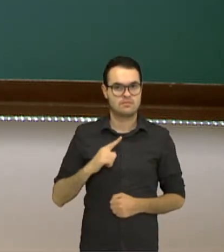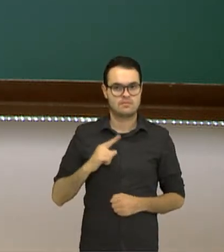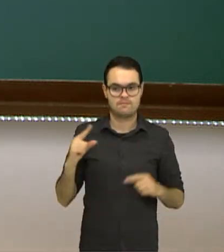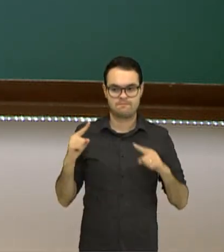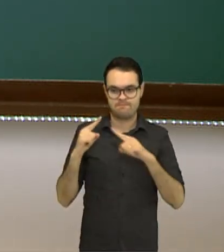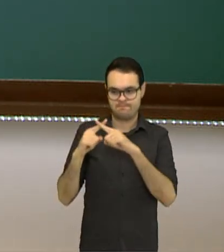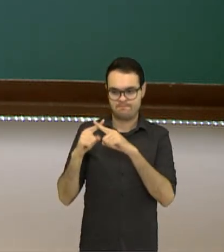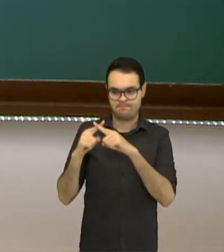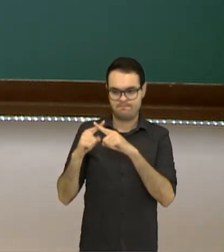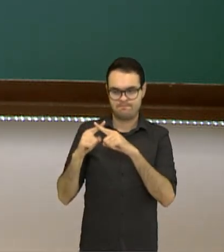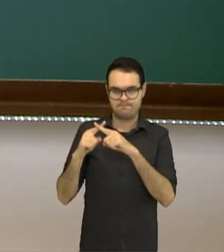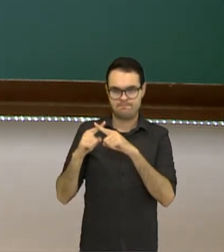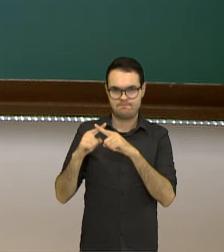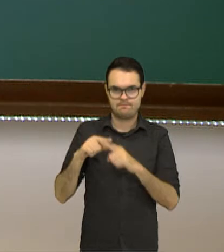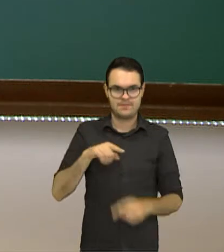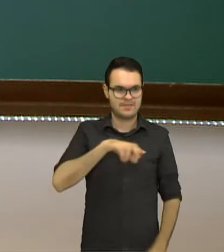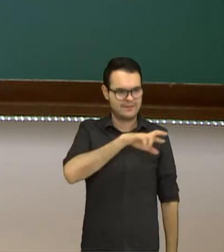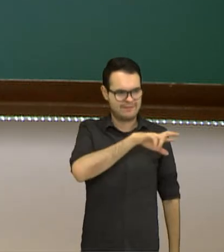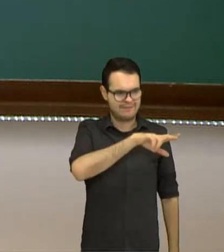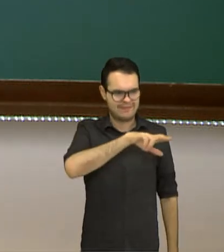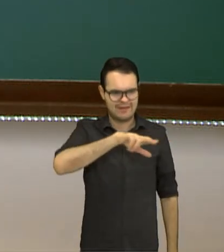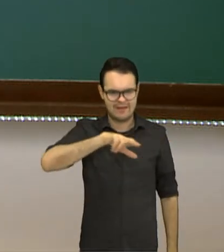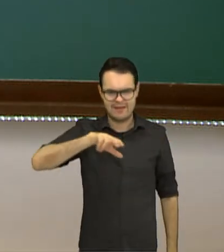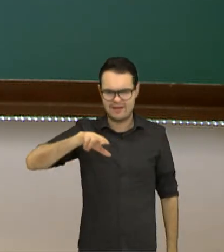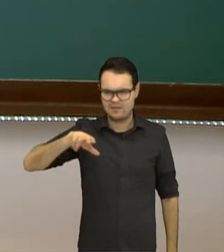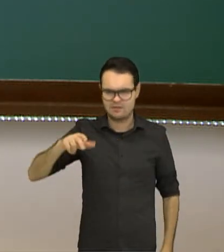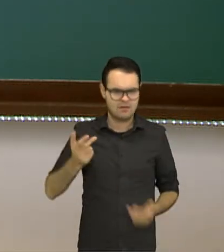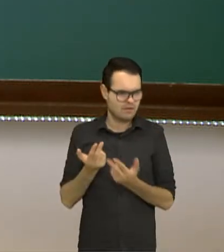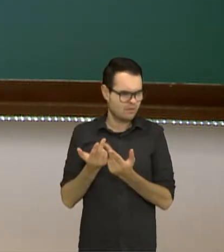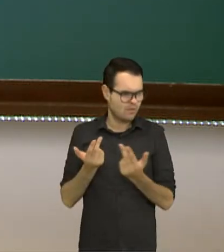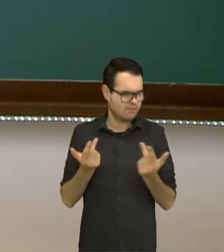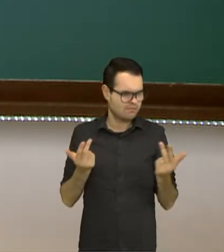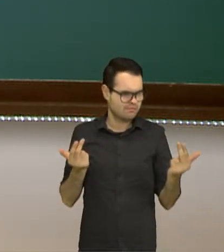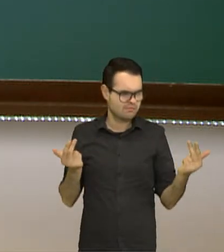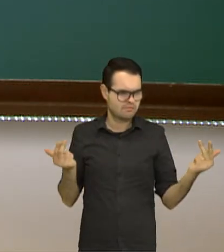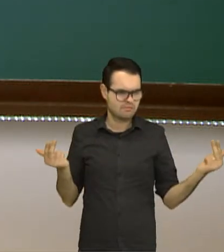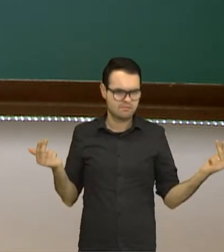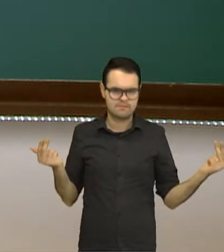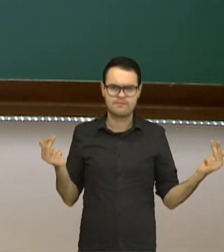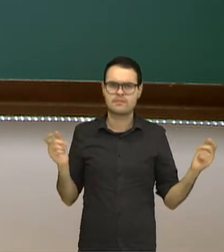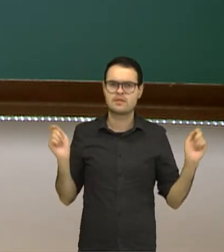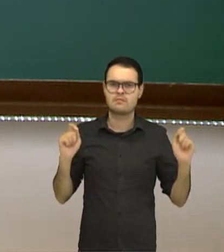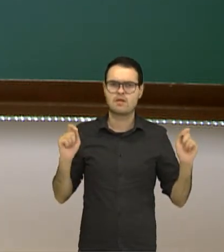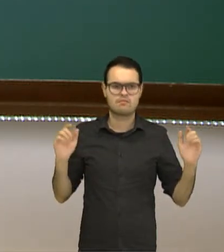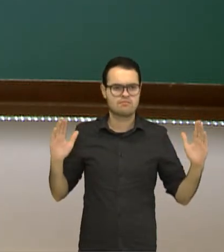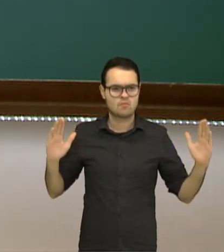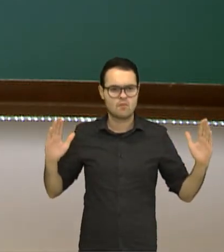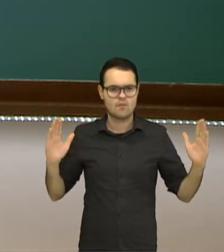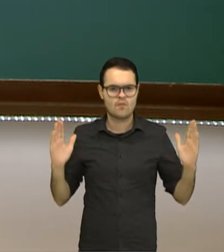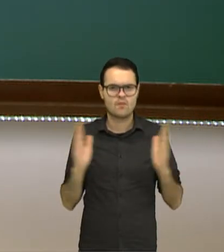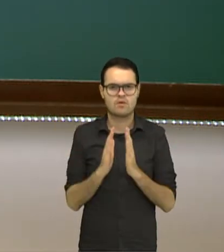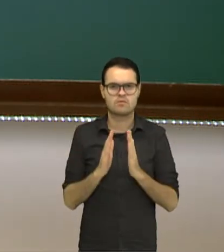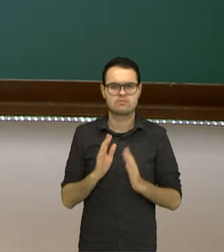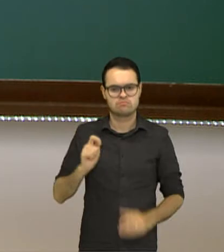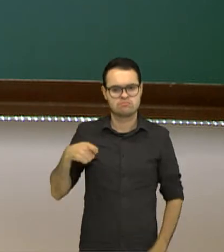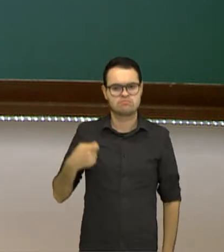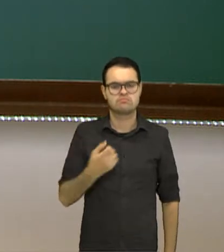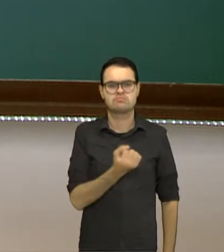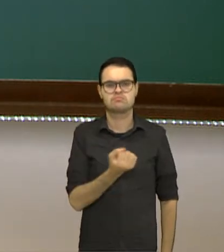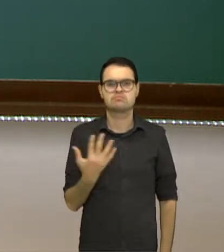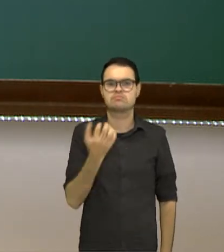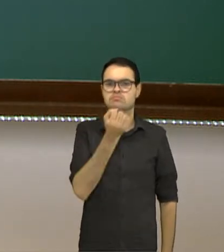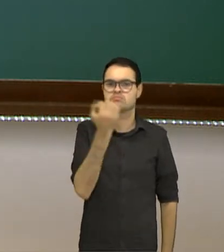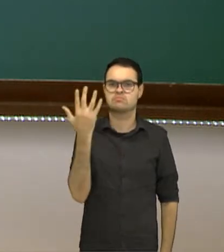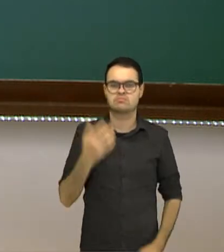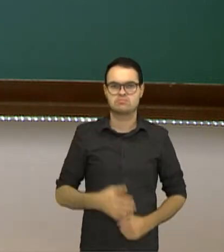multiplicação de vários fatores iguais, eu posso resumir essa escrita usando a potenciação.